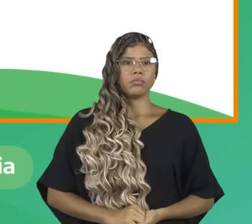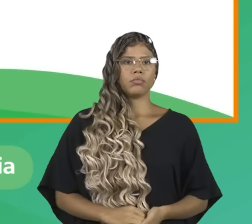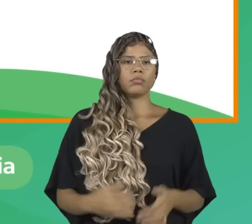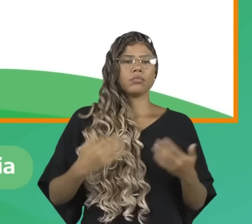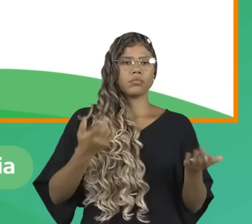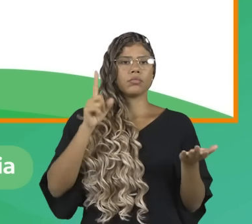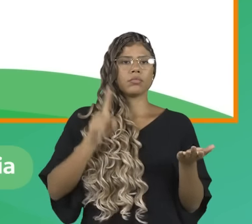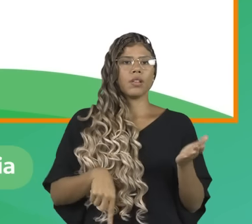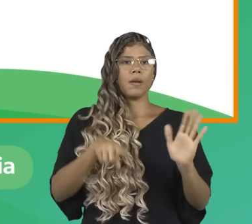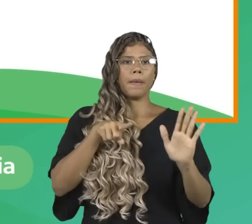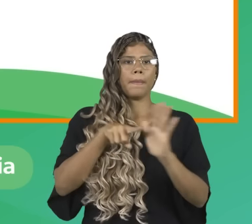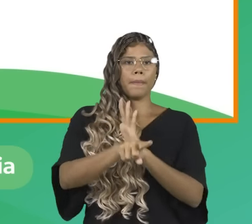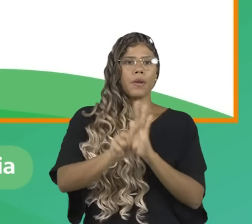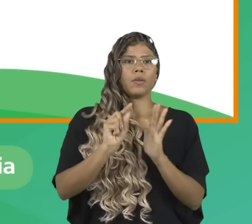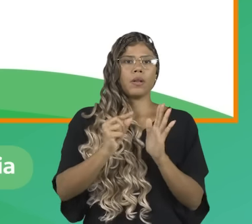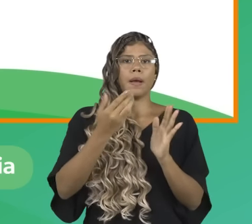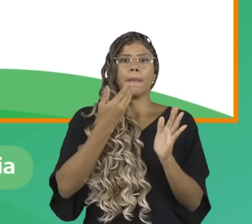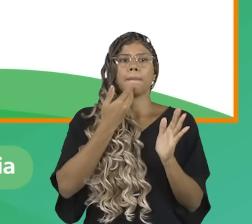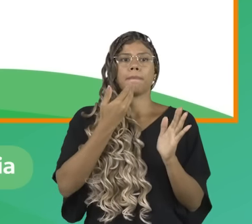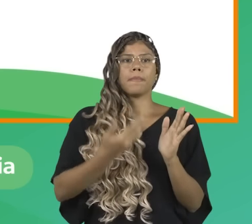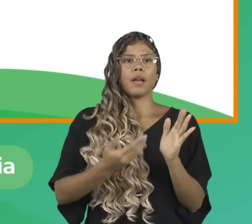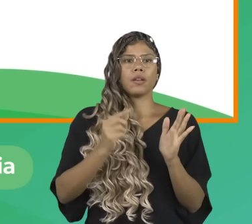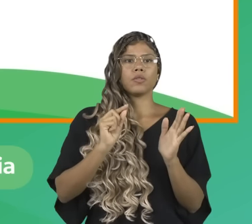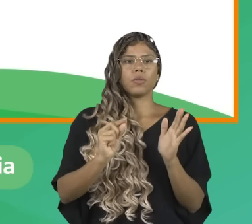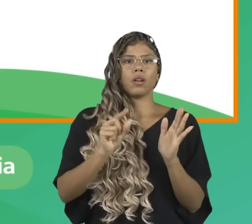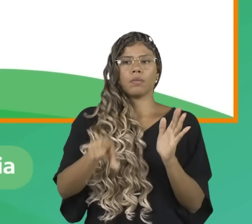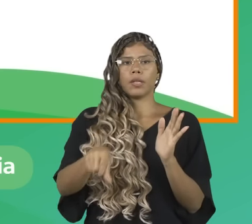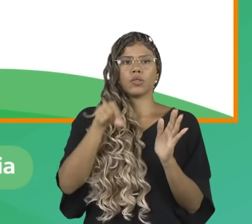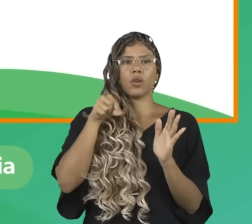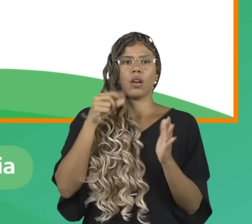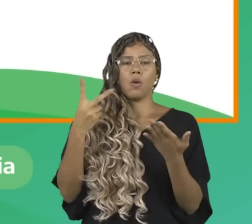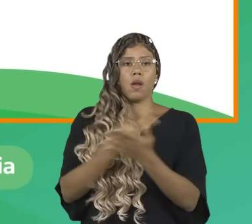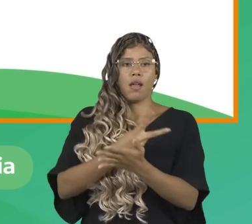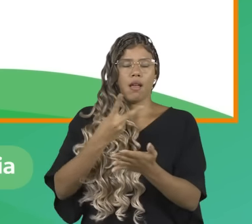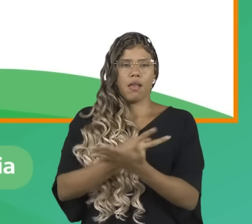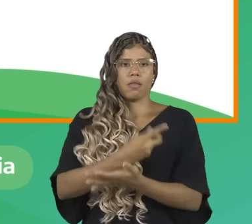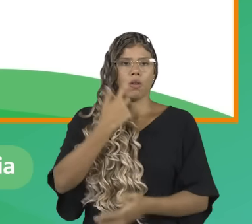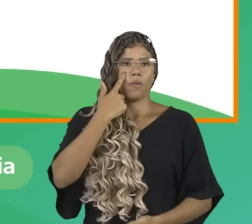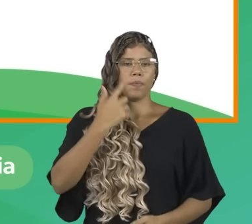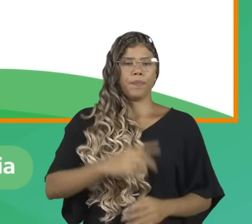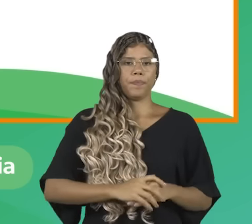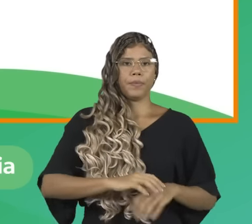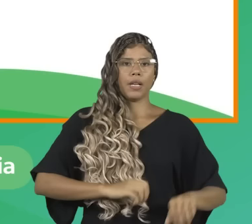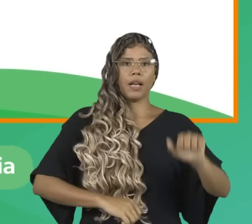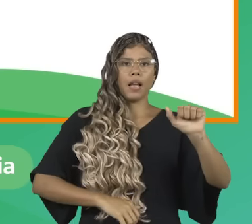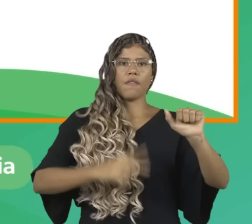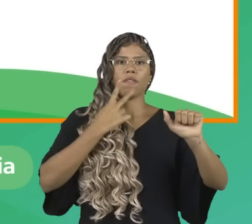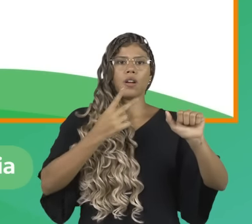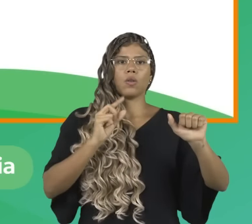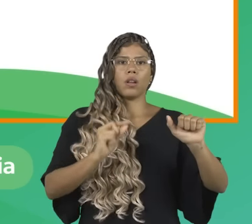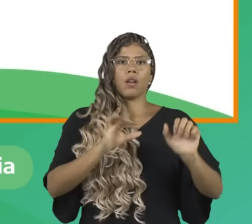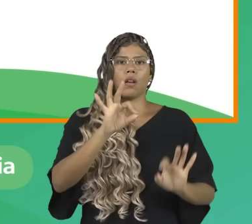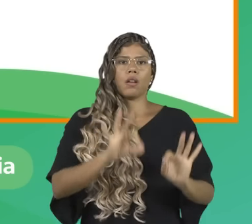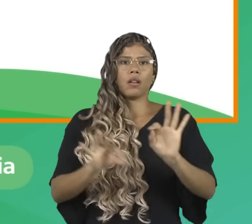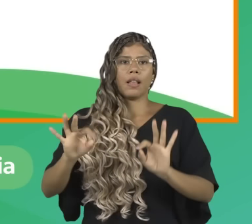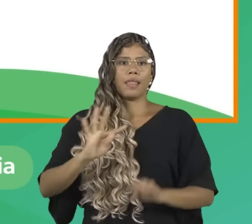que não indica. Então vamos analisar. A letra A diz, realizar técnicas na agricultura que evitem a emissão do